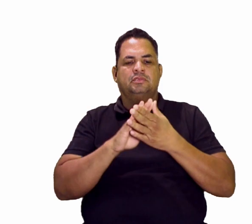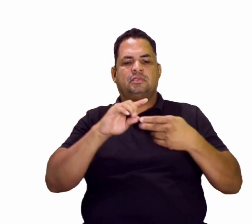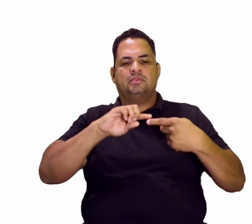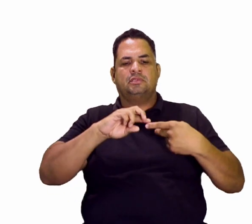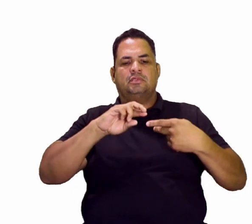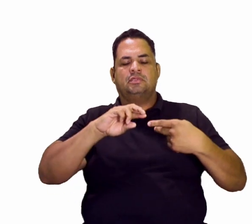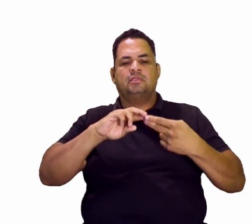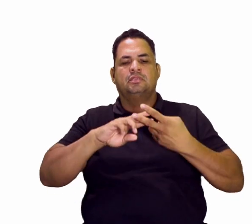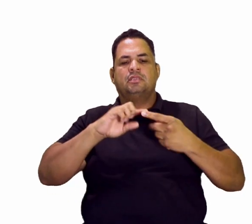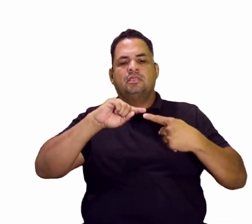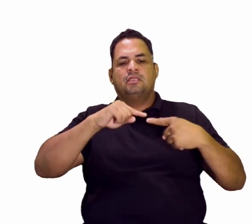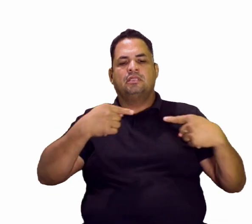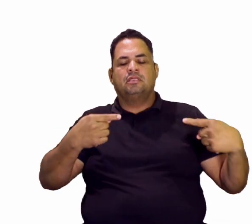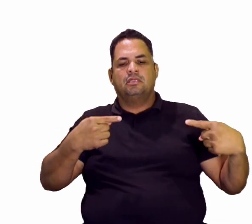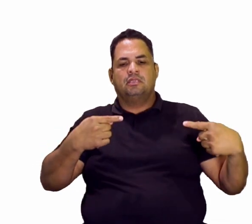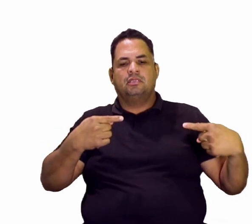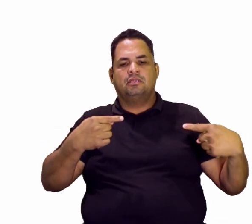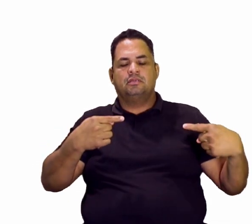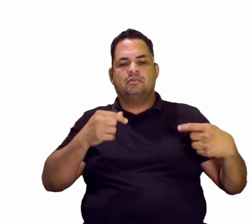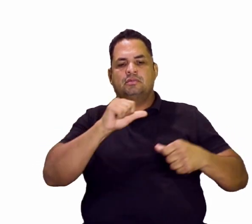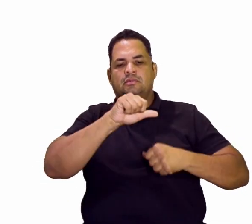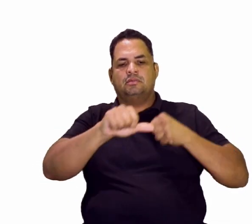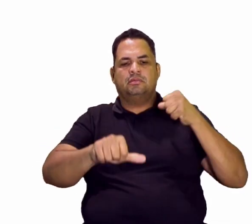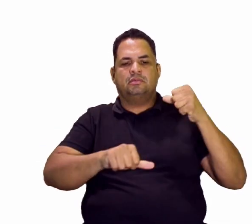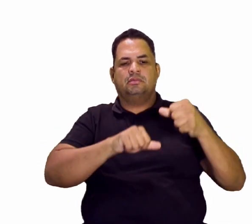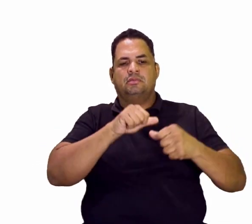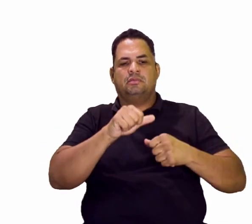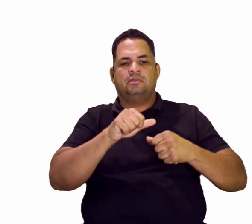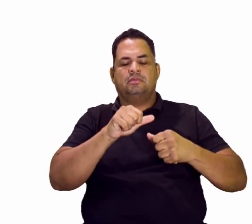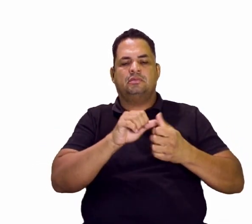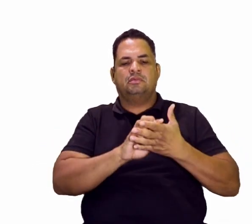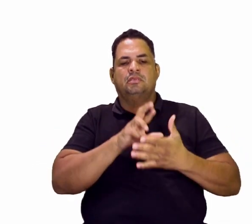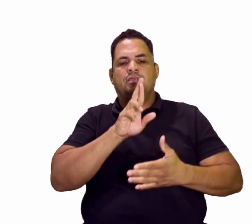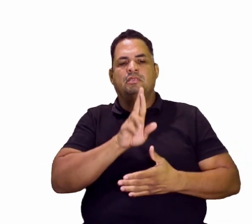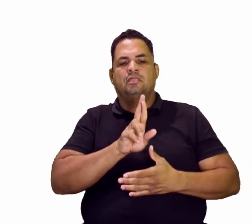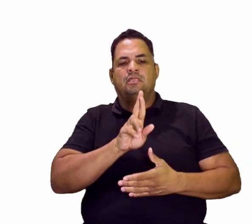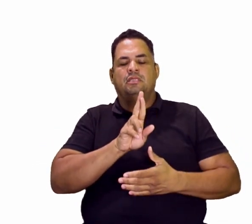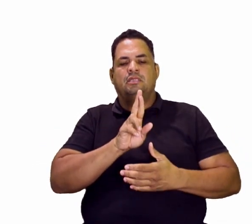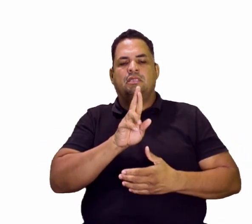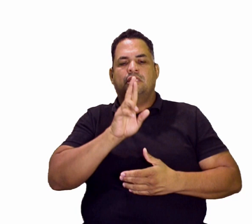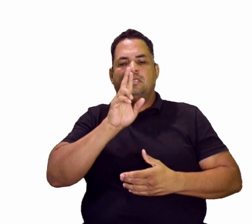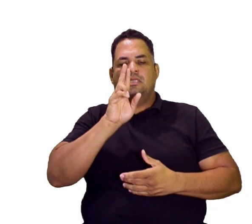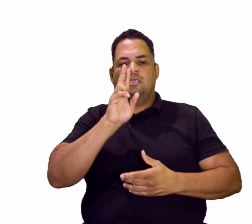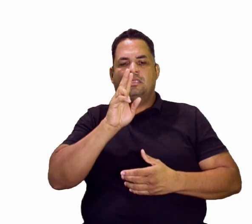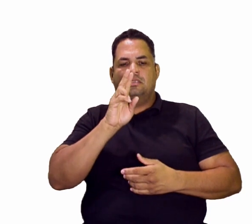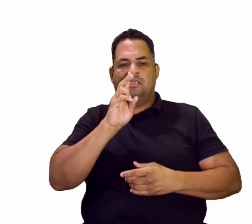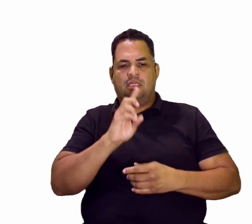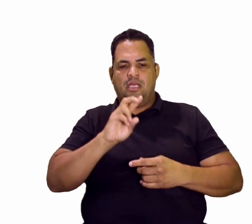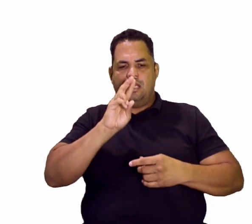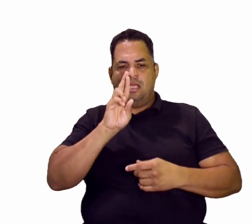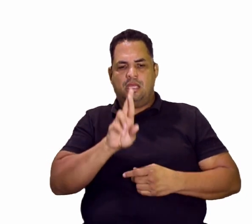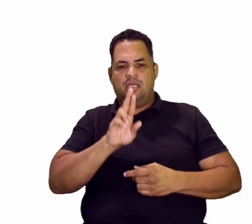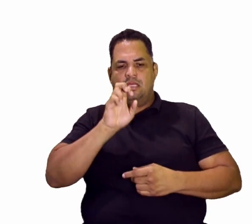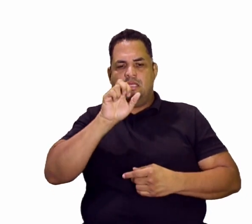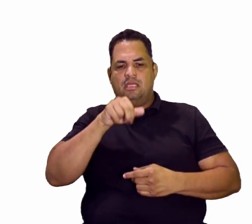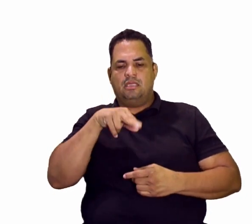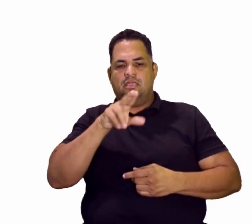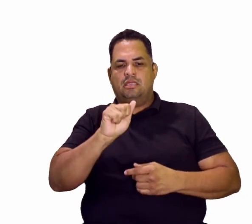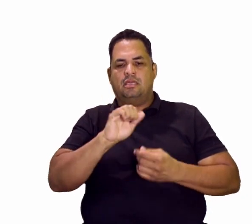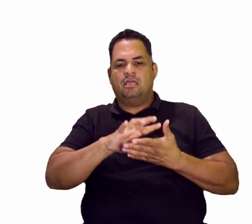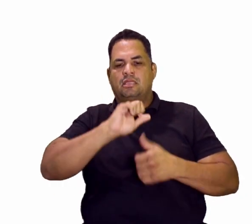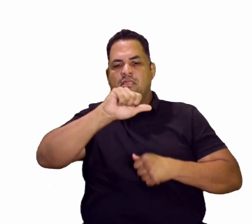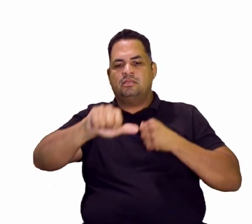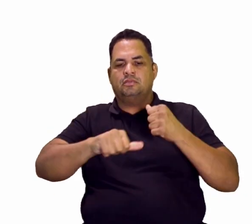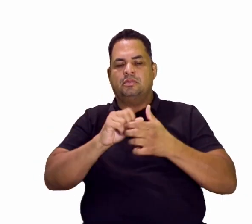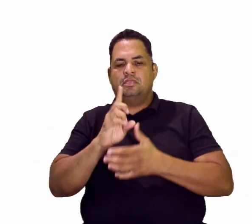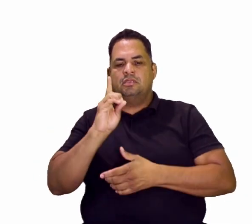RNA, ele vai fazer a transcriptase para transformar esse RNA em DNA, tá? Então,